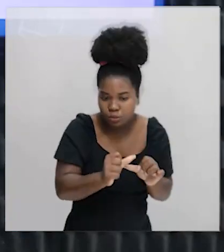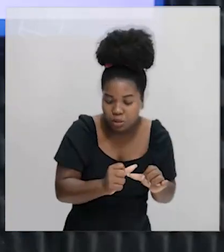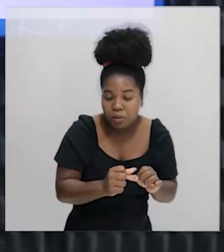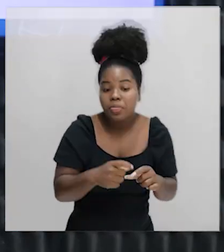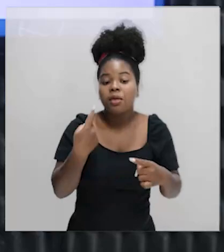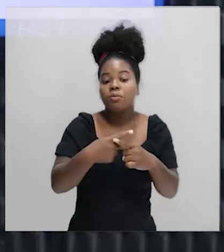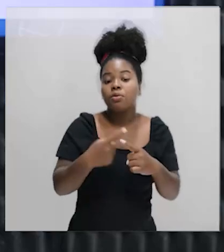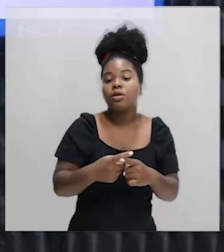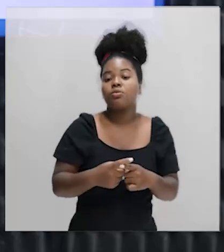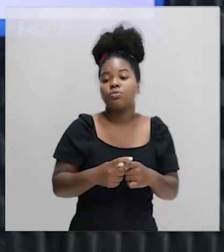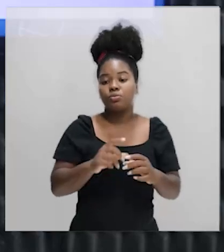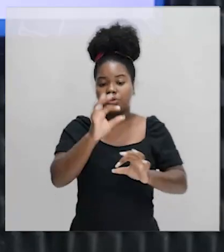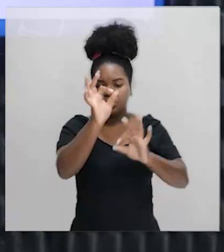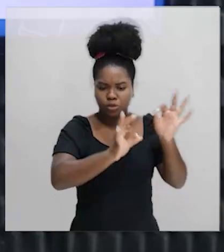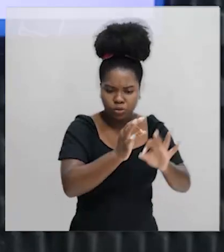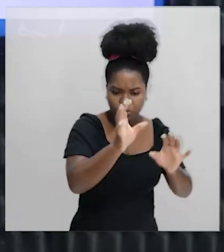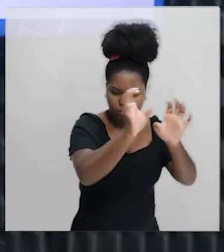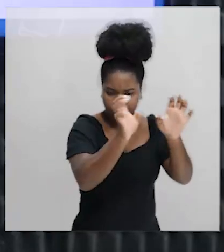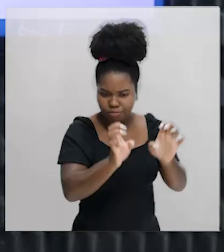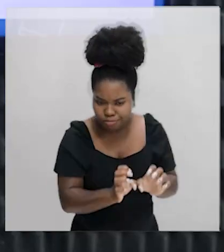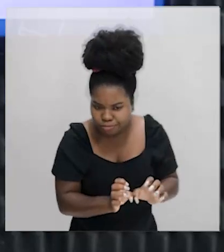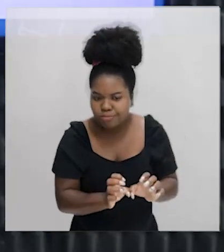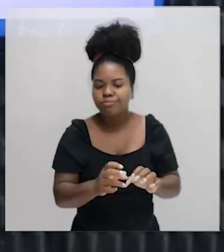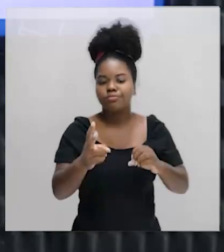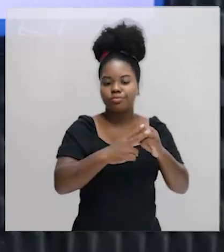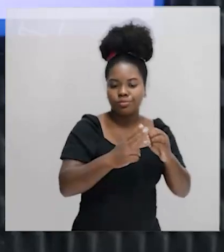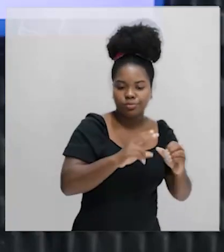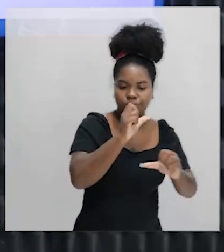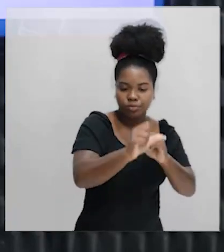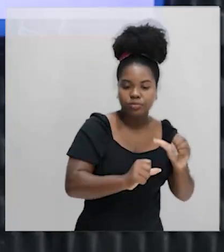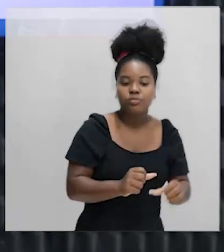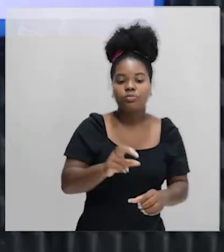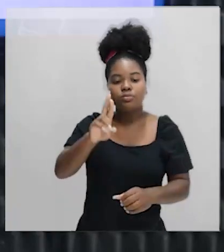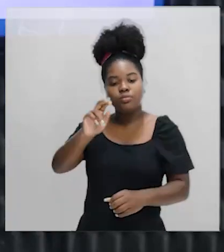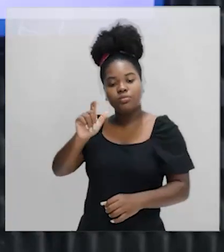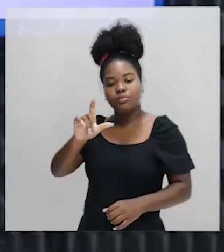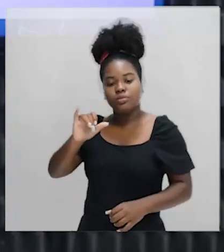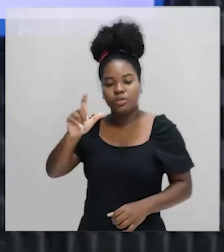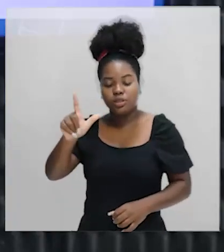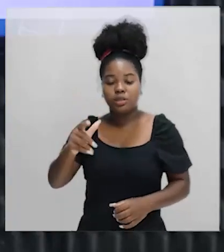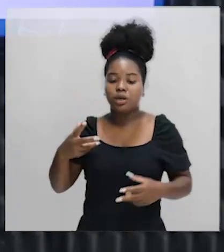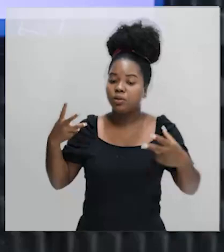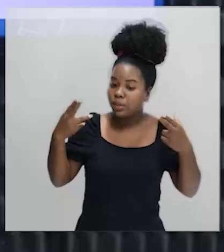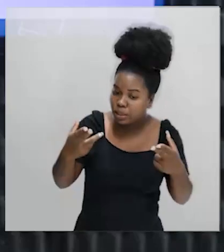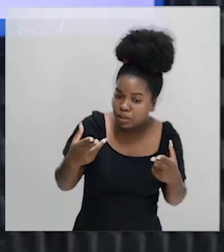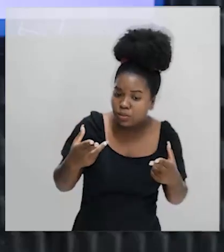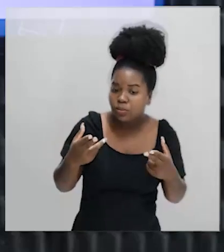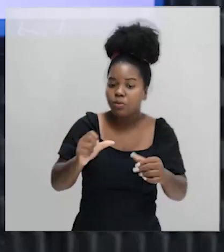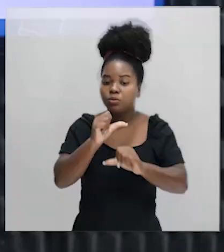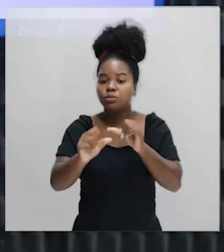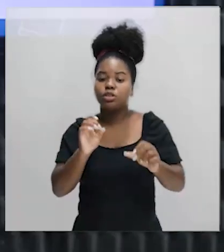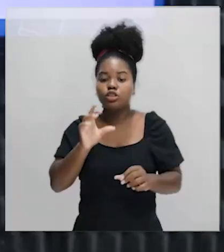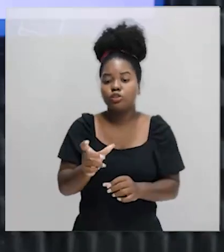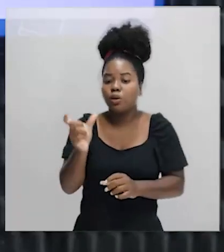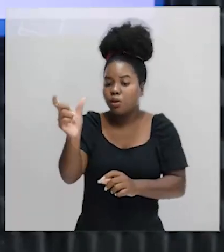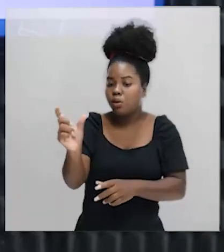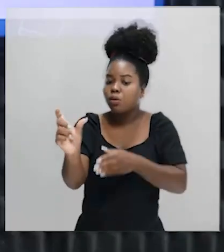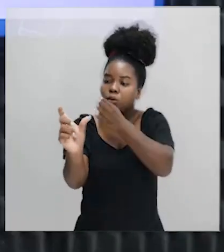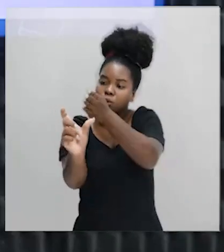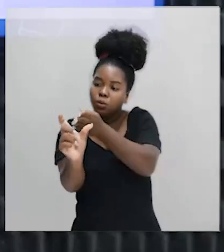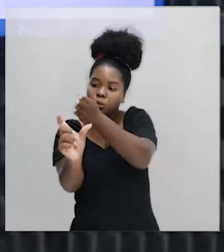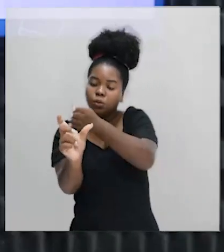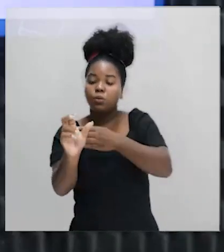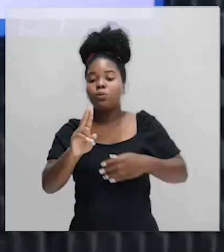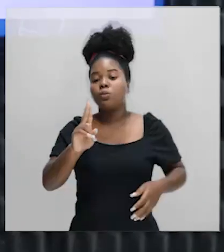o verbo regular, ele segue o mesmo radical e muda apenas as terminações, apenas as desinências que vão